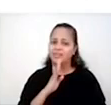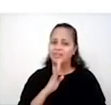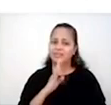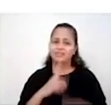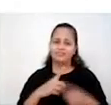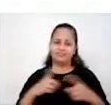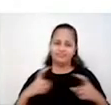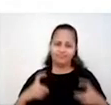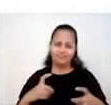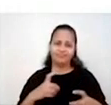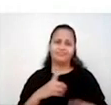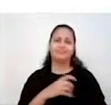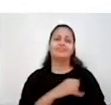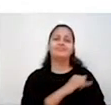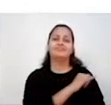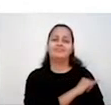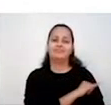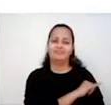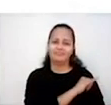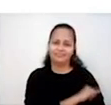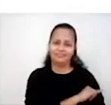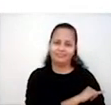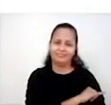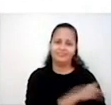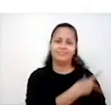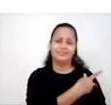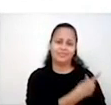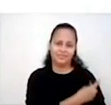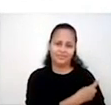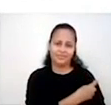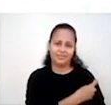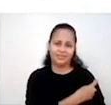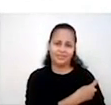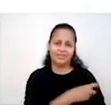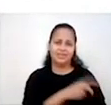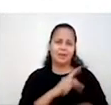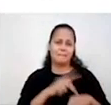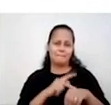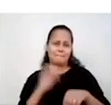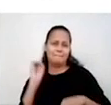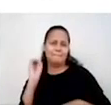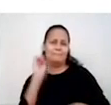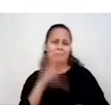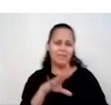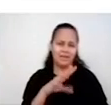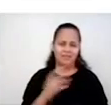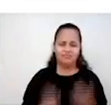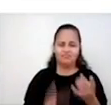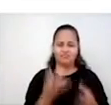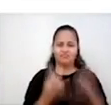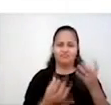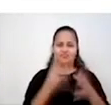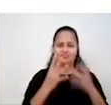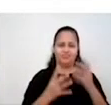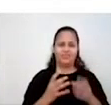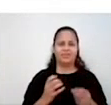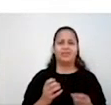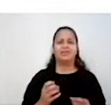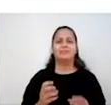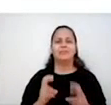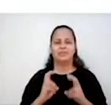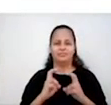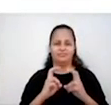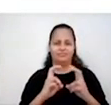A população saiu às ruas apedrejando comércios, delegacias e quartéis, saqueando lojas, queimando